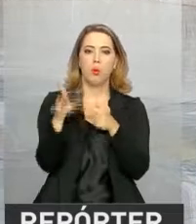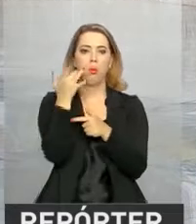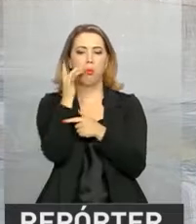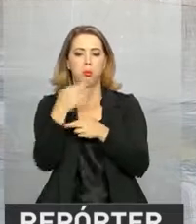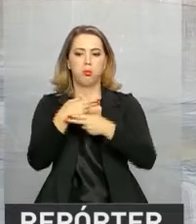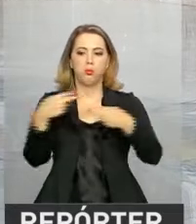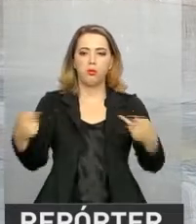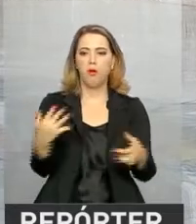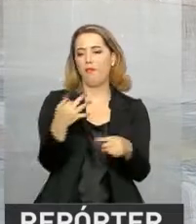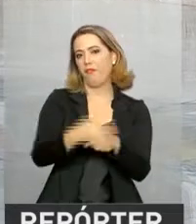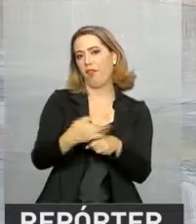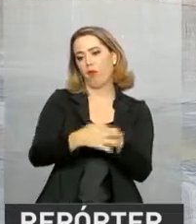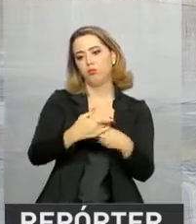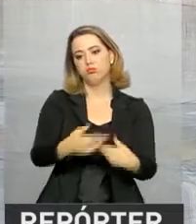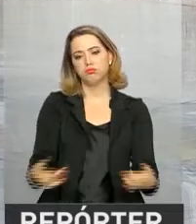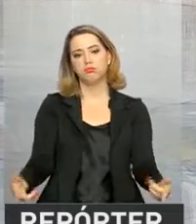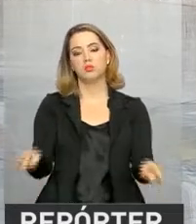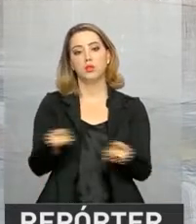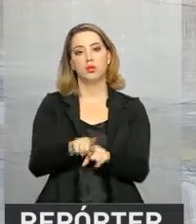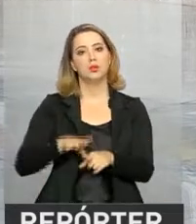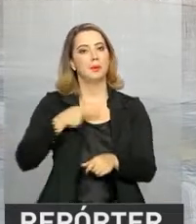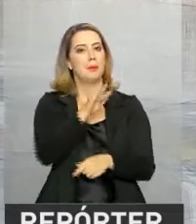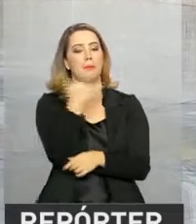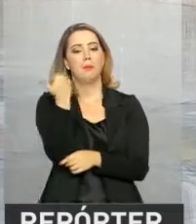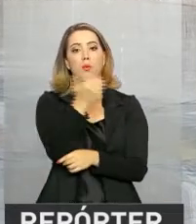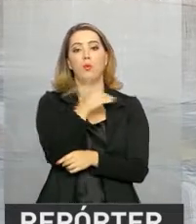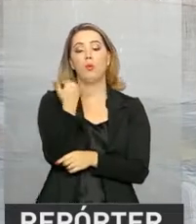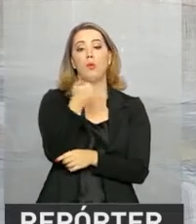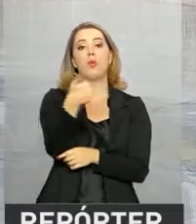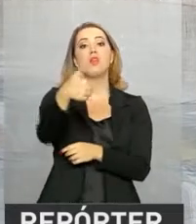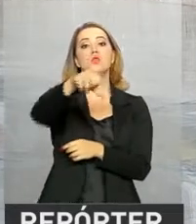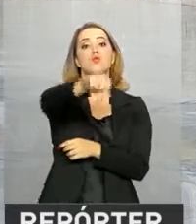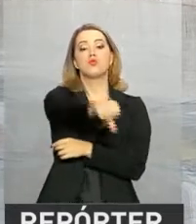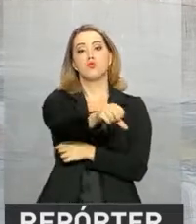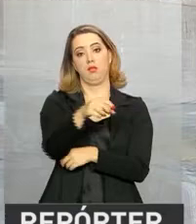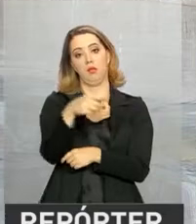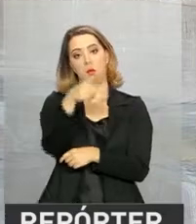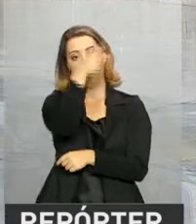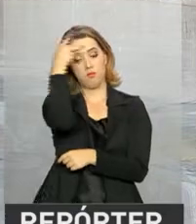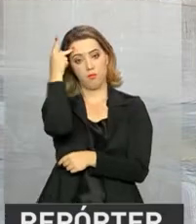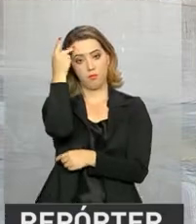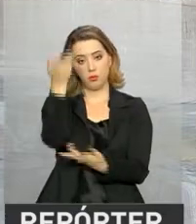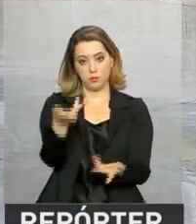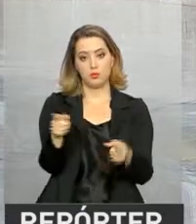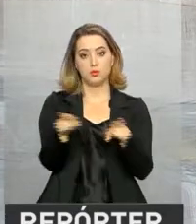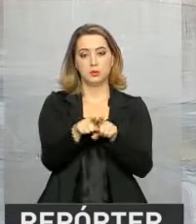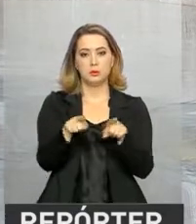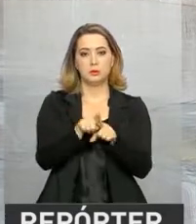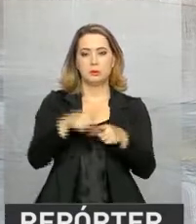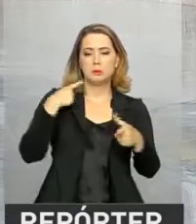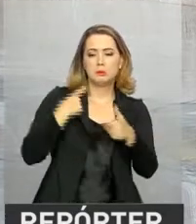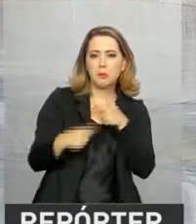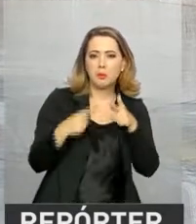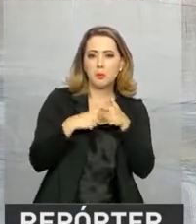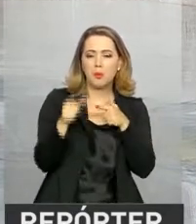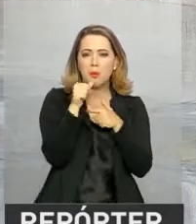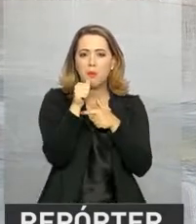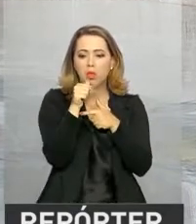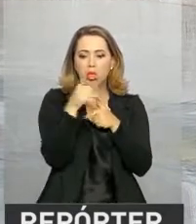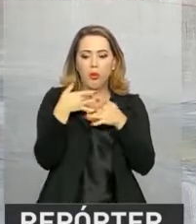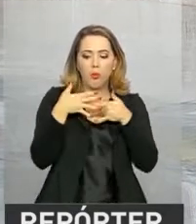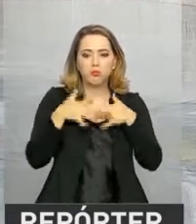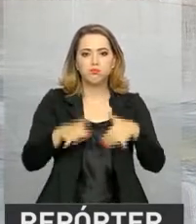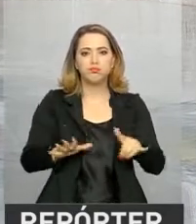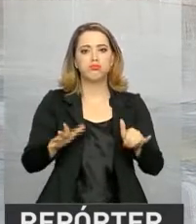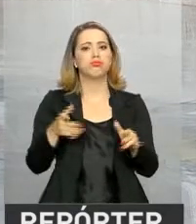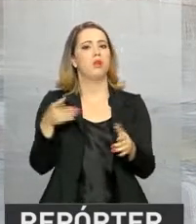totalmente destruído levando à morte de 19 pessoas além da contaminação por meio da água de